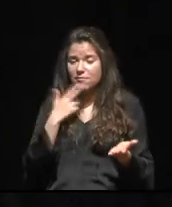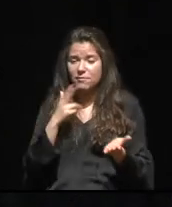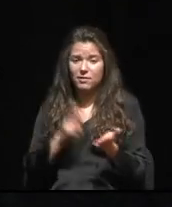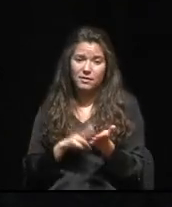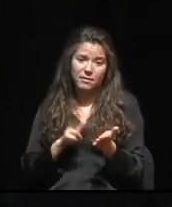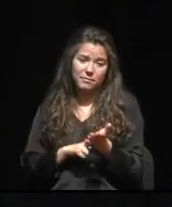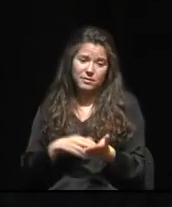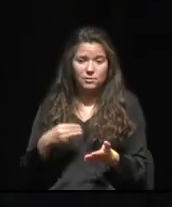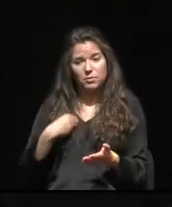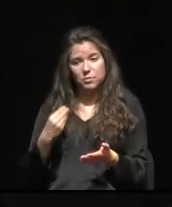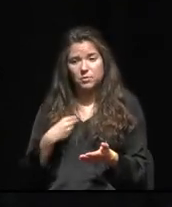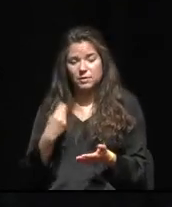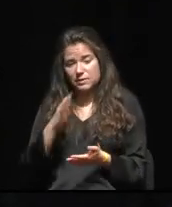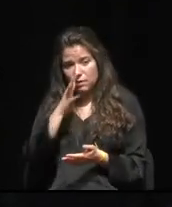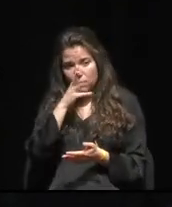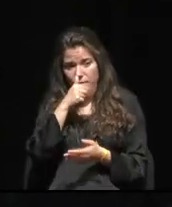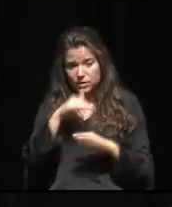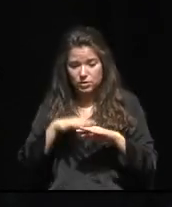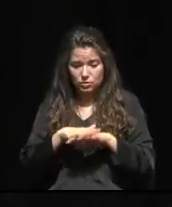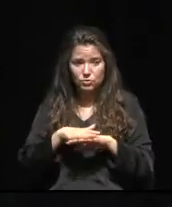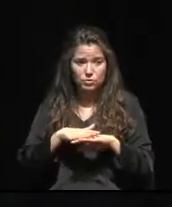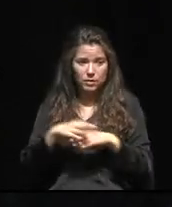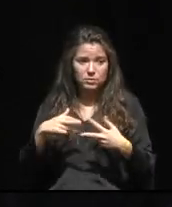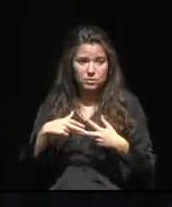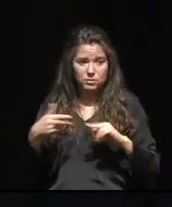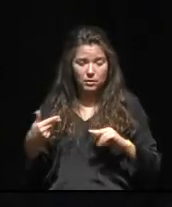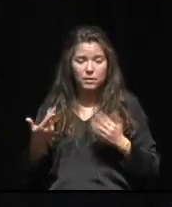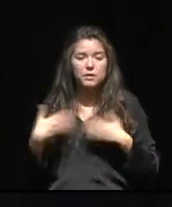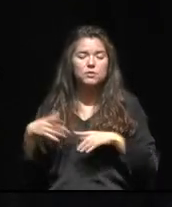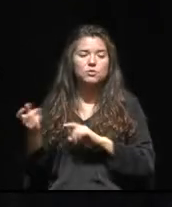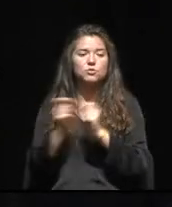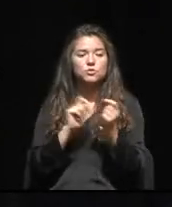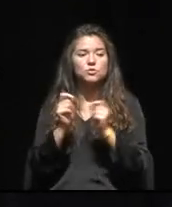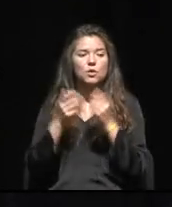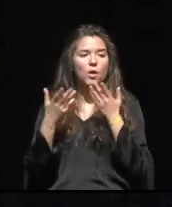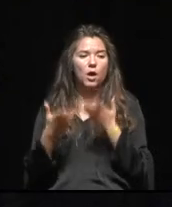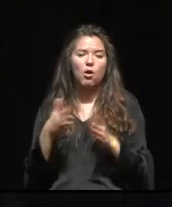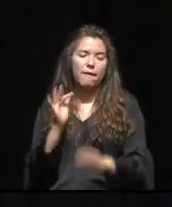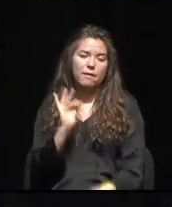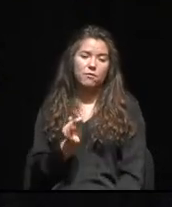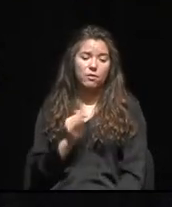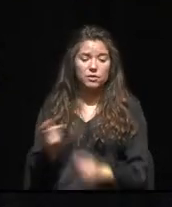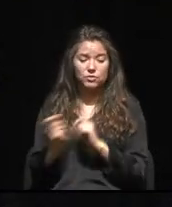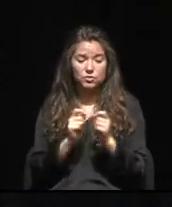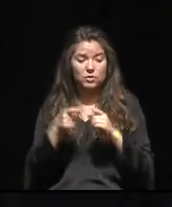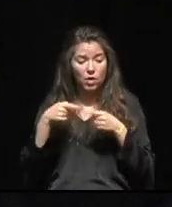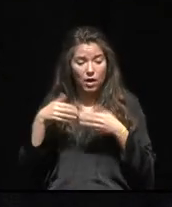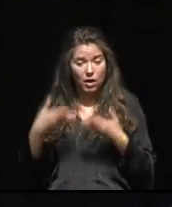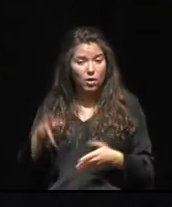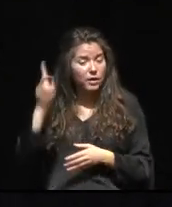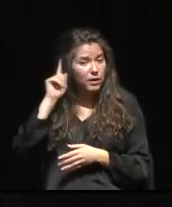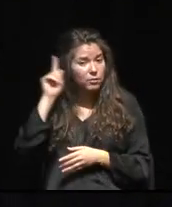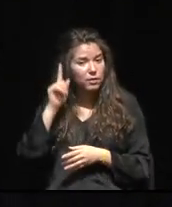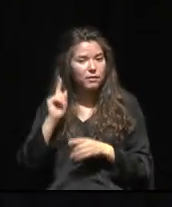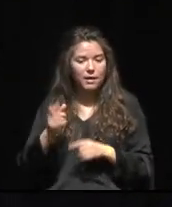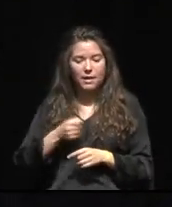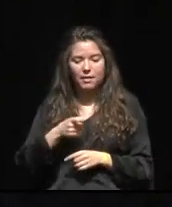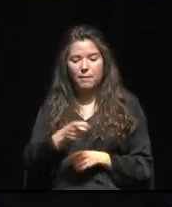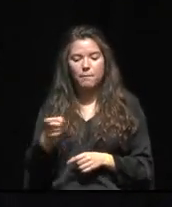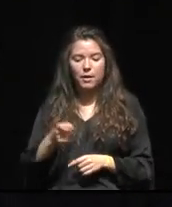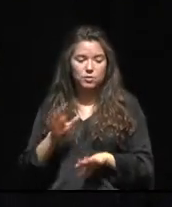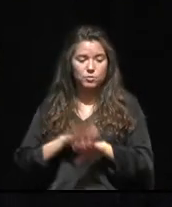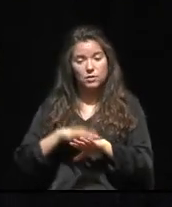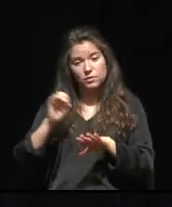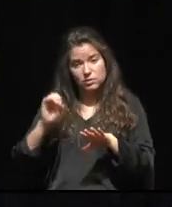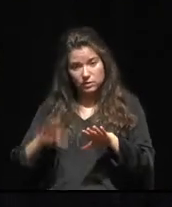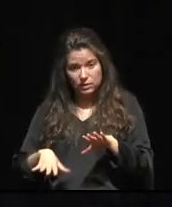deplorável no quadro geral dos bairros municipais Mas eu não quero fazer essa discussão agora a discussão que nos interessa neste momento é precisamente a da Paz e